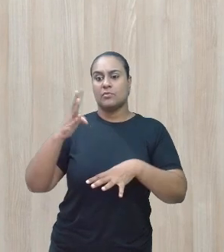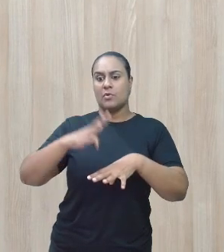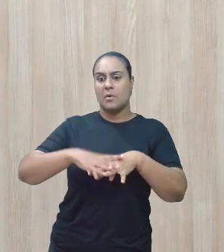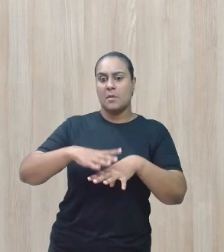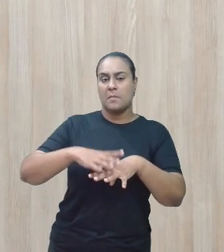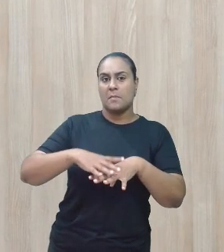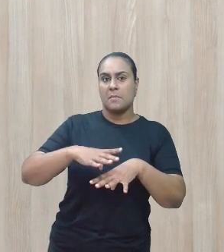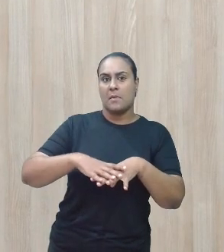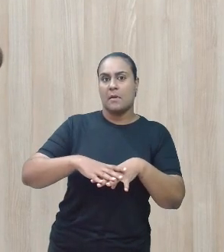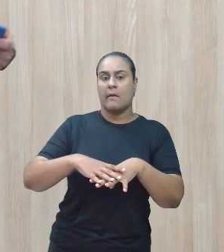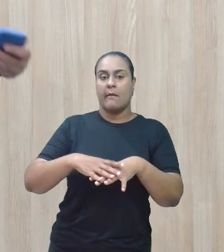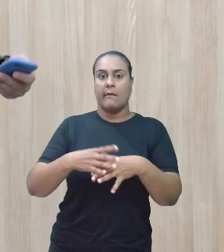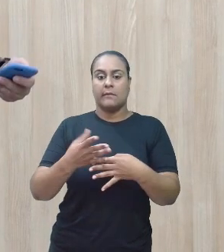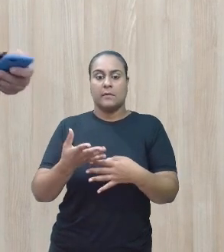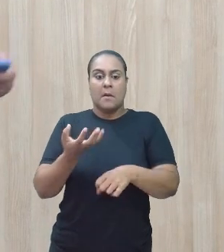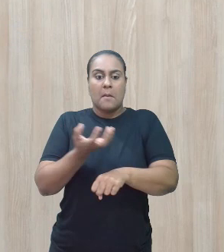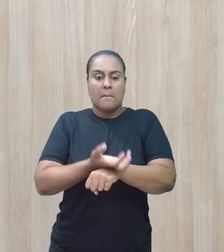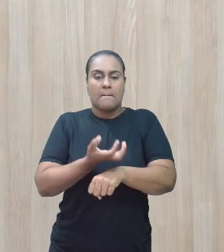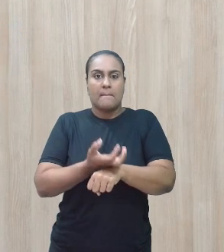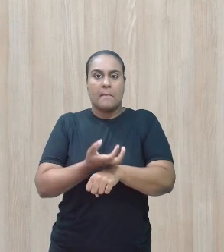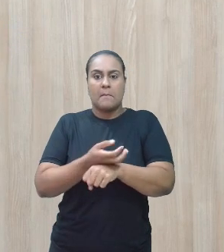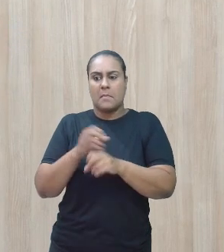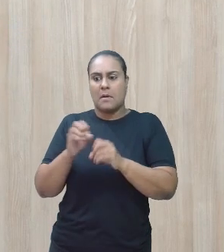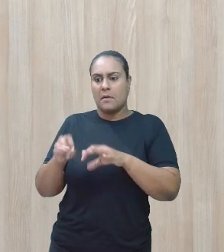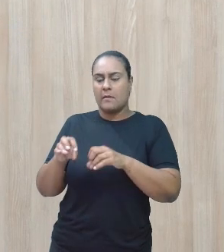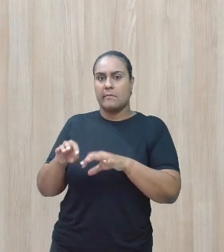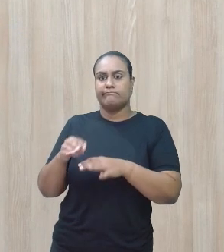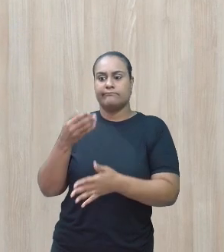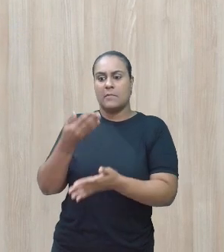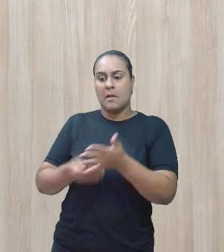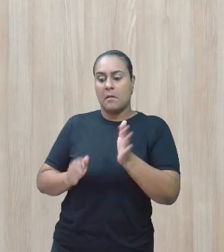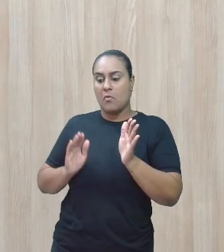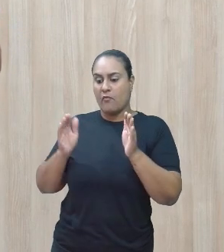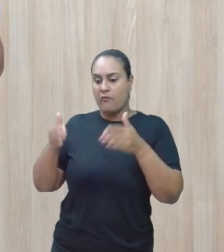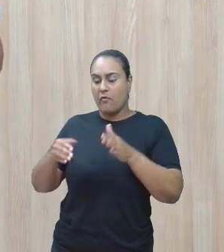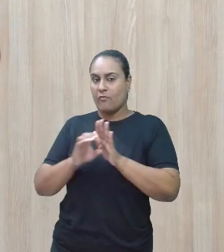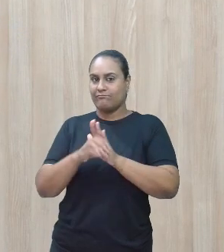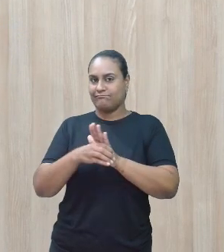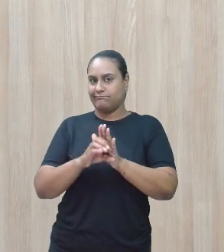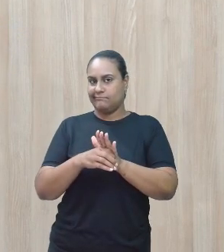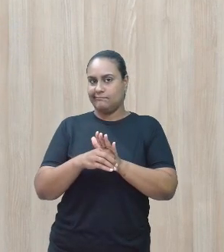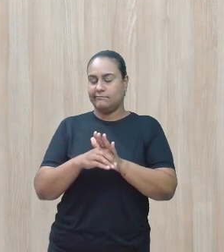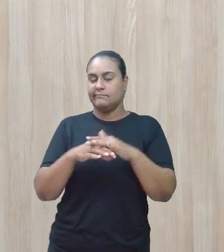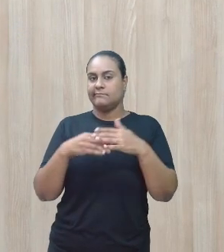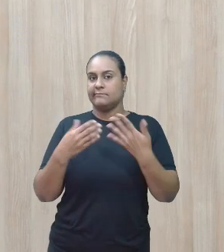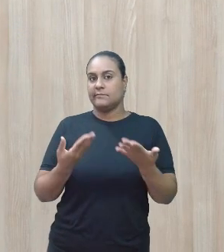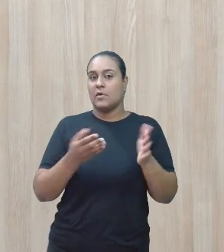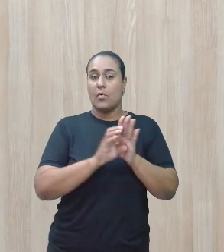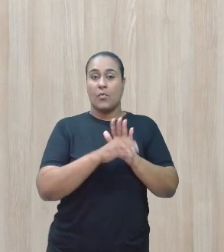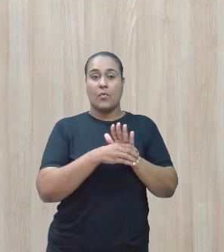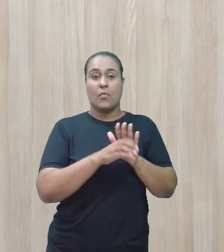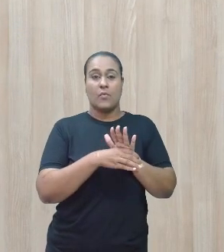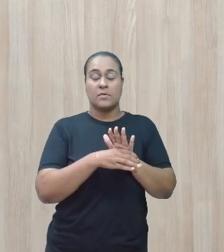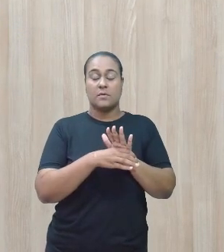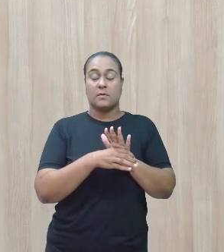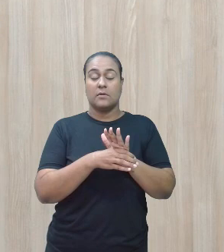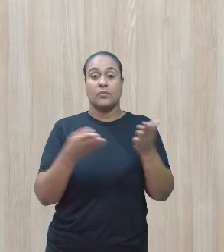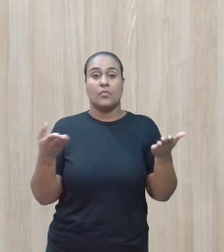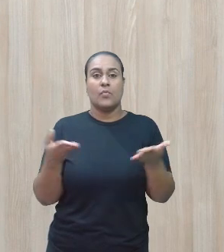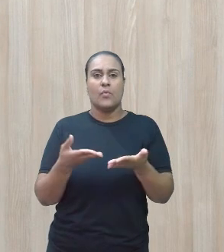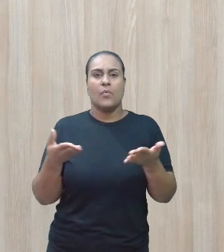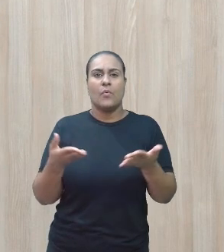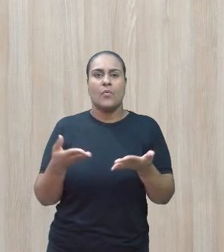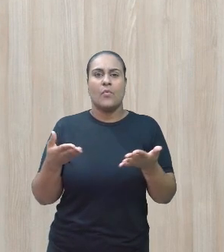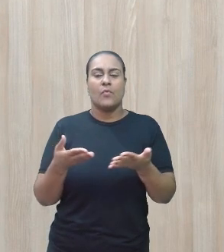escolar, a gente muitas vezes perde de foco esses conceitos, tá certo? Então, o conceito hoje a ser trabalhado é um conceito